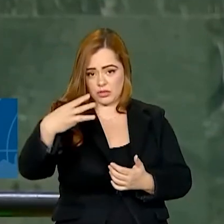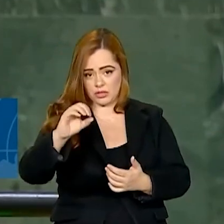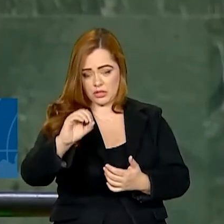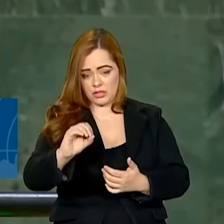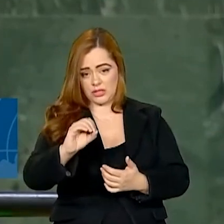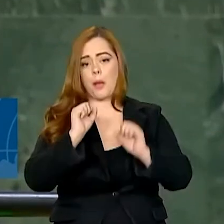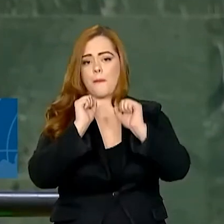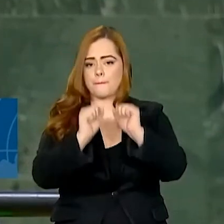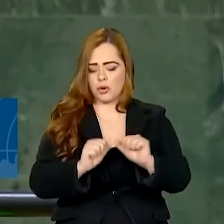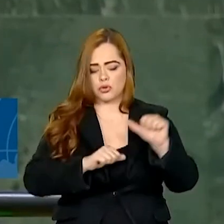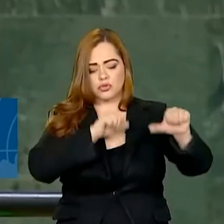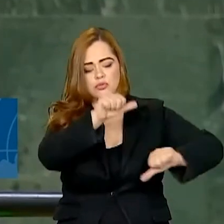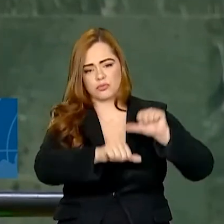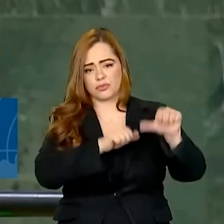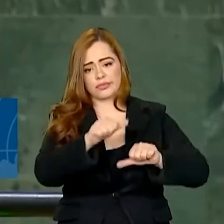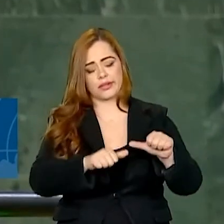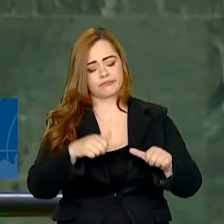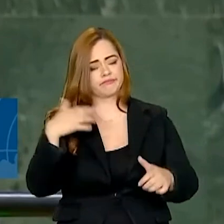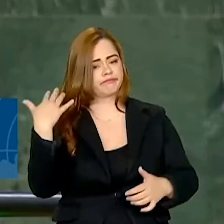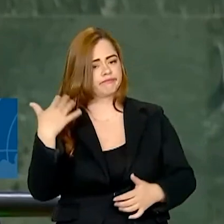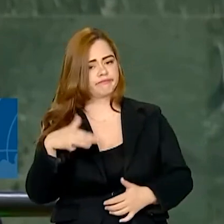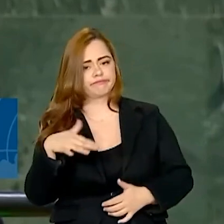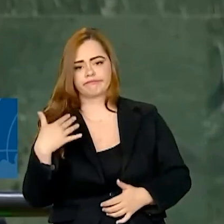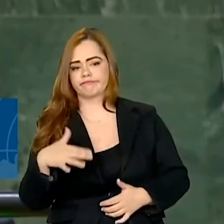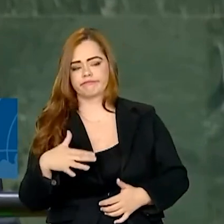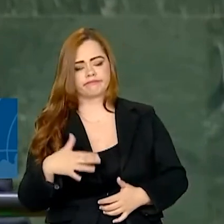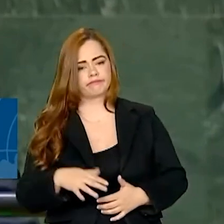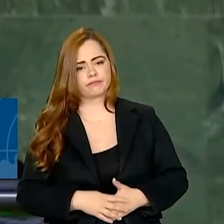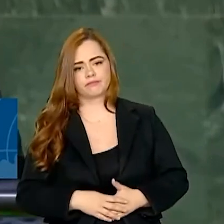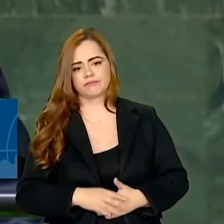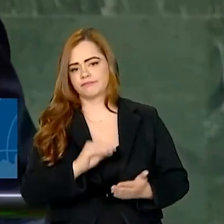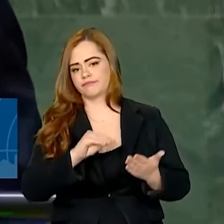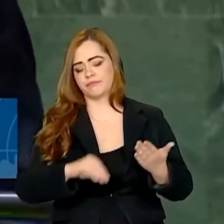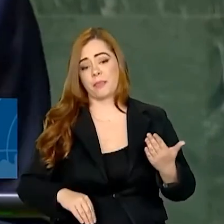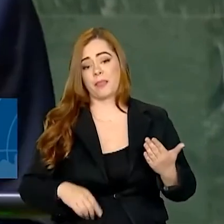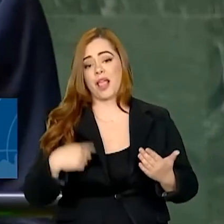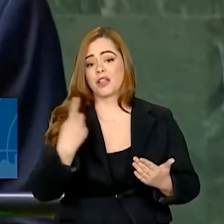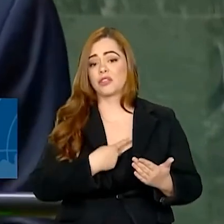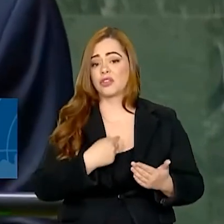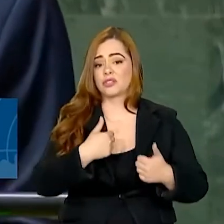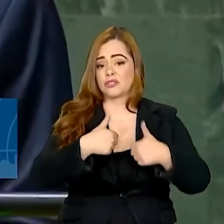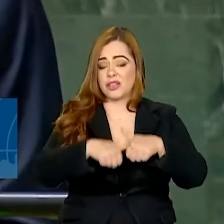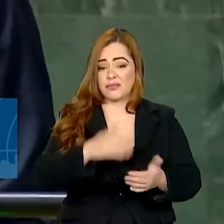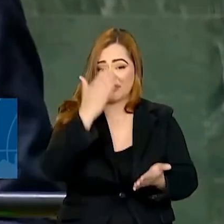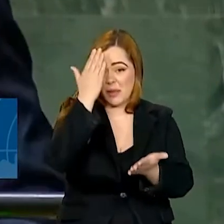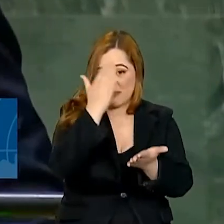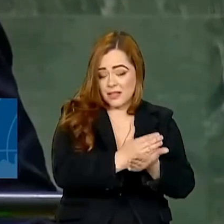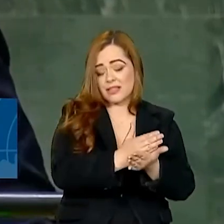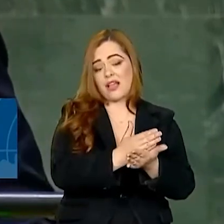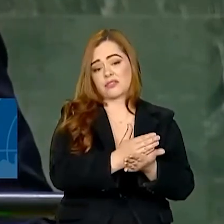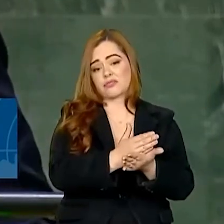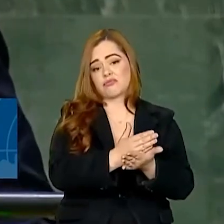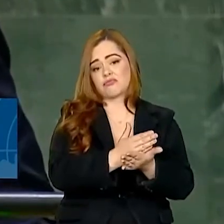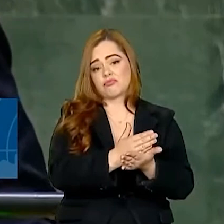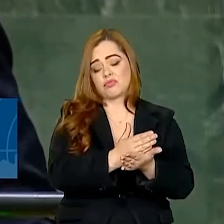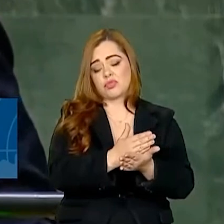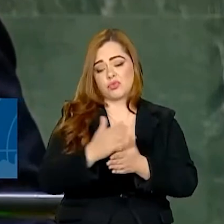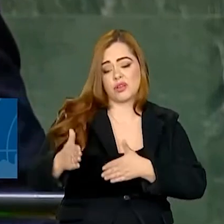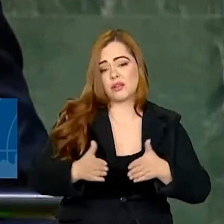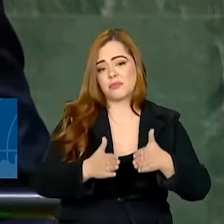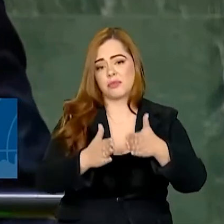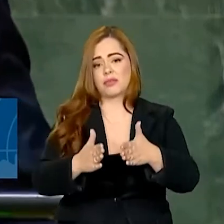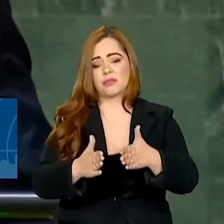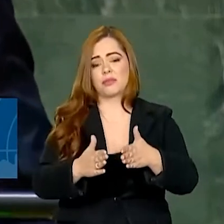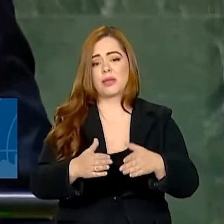pode se transformar no seu maior fracasso. Estamos na metade do período de implantação e